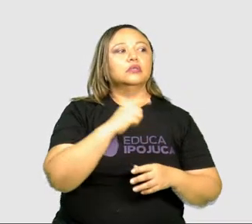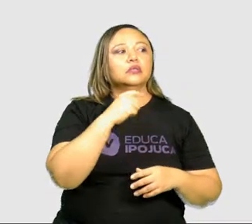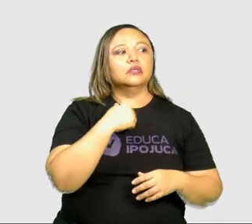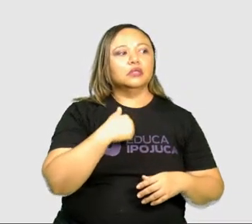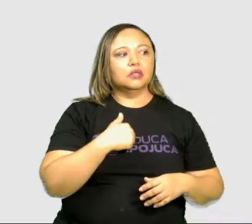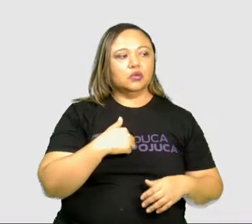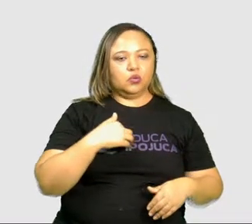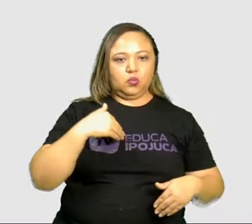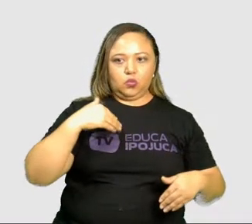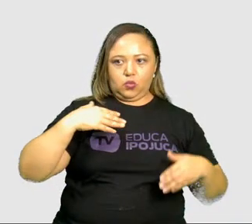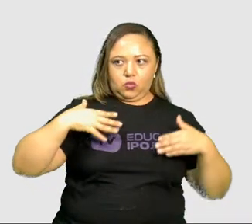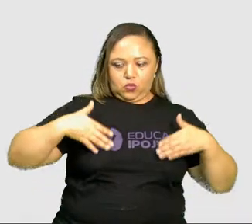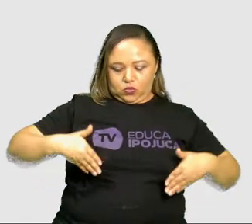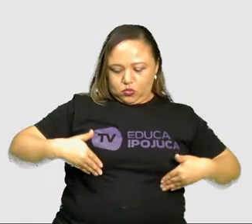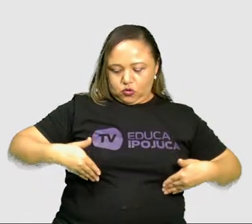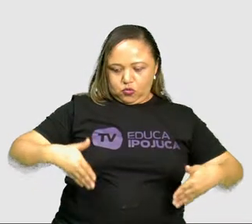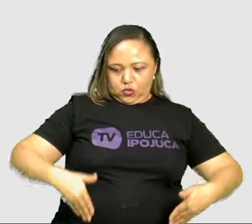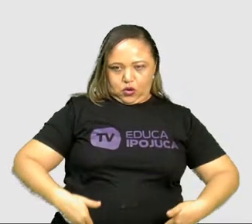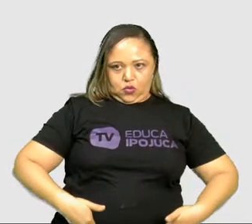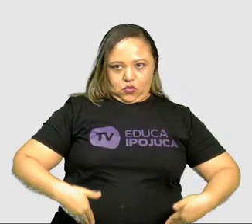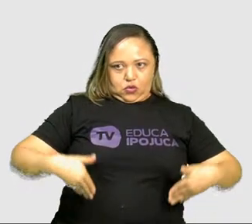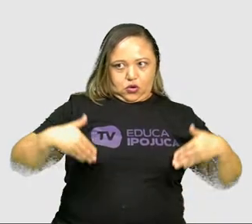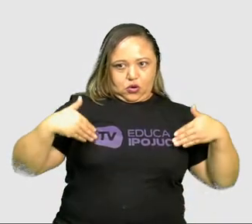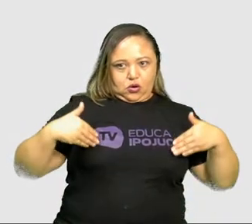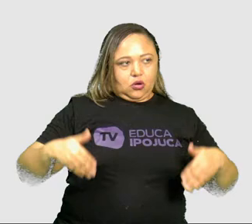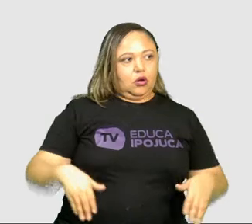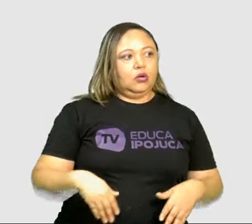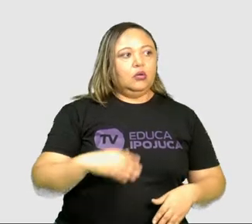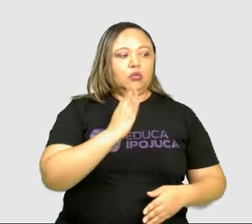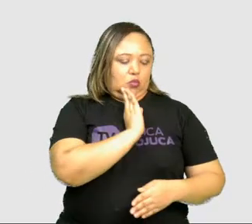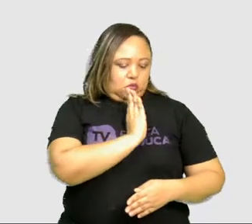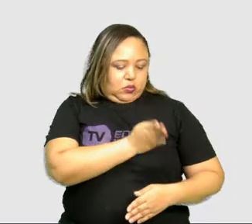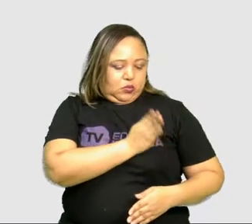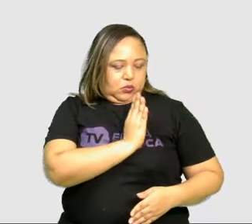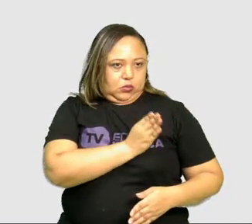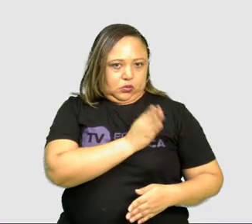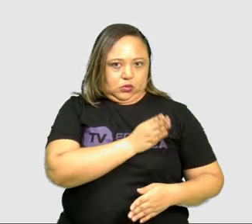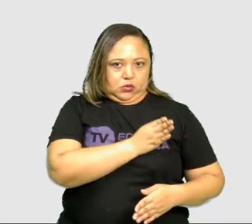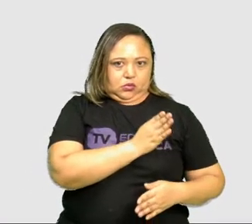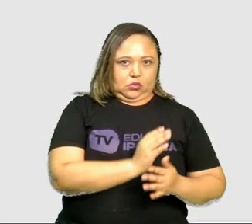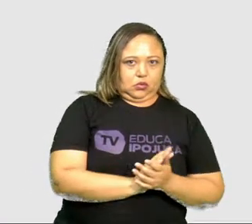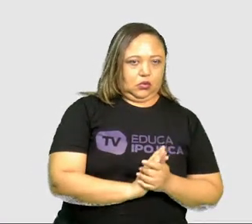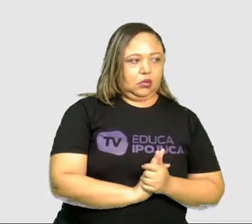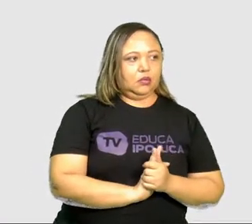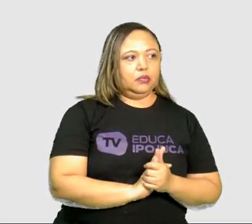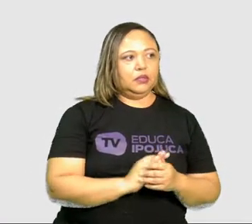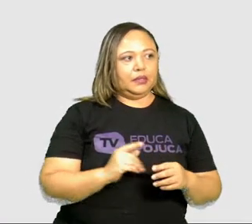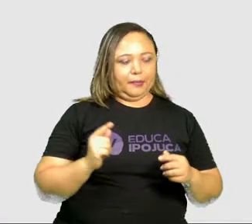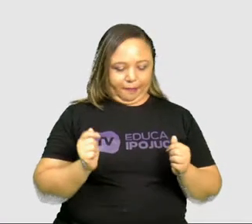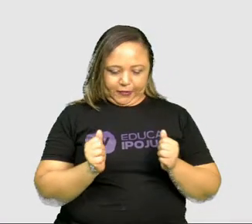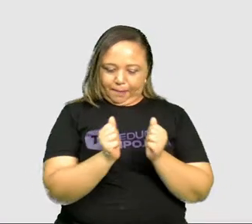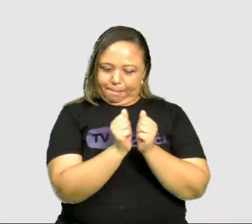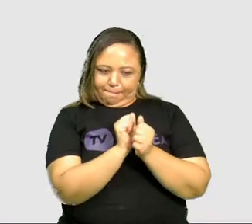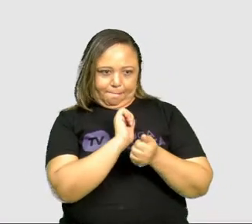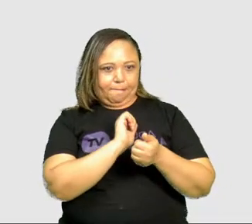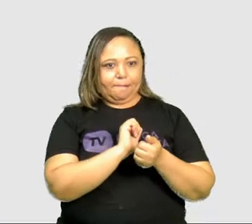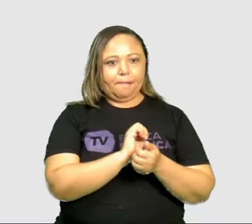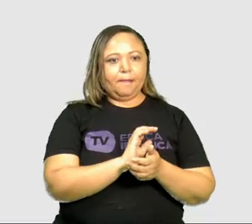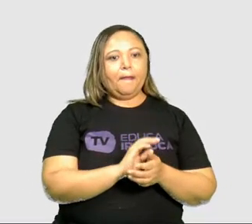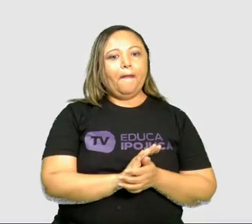Descendo, gente tem os pulmões e o coração. É bem próximo, né? Porque